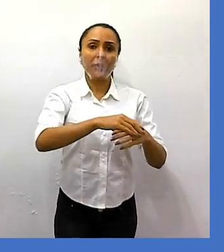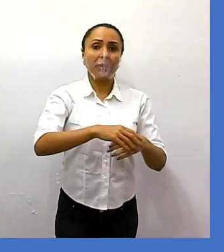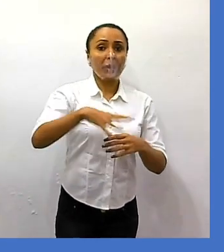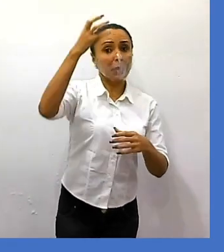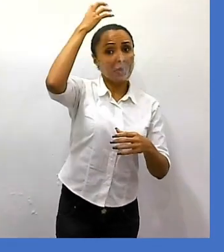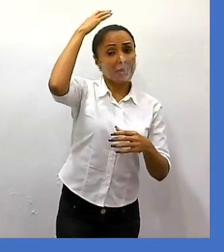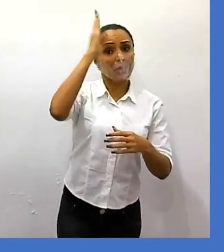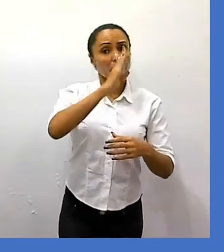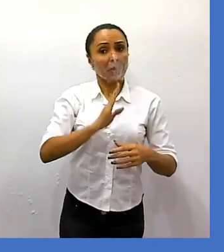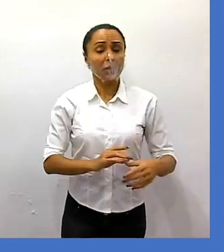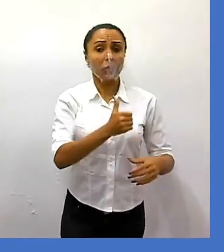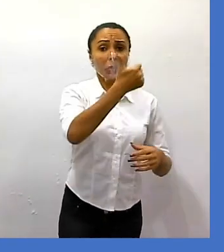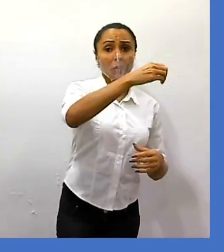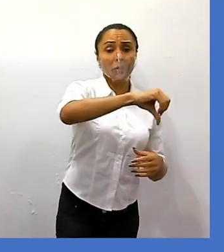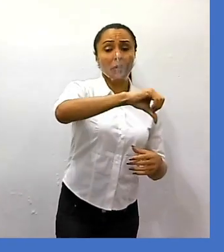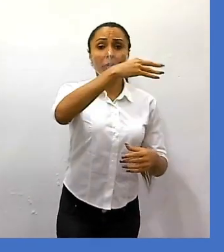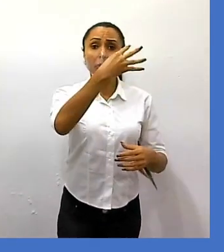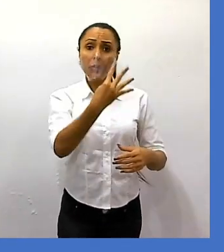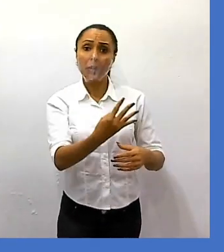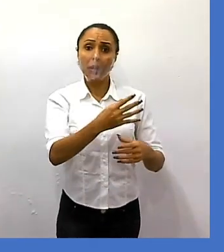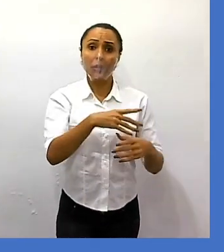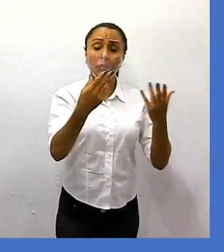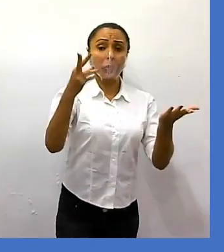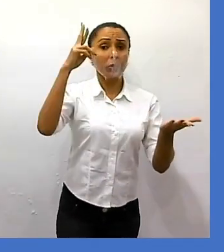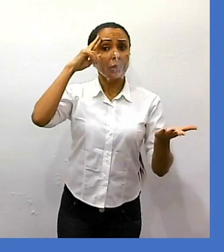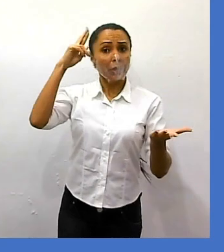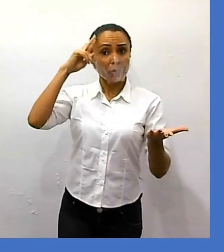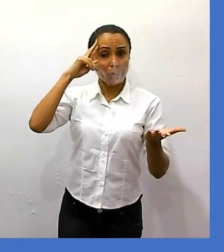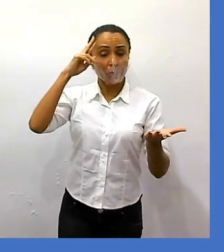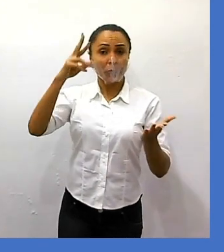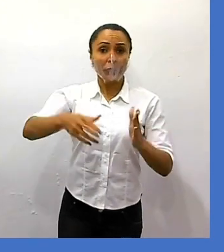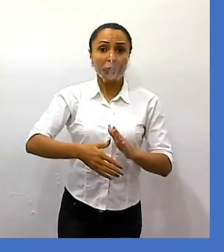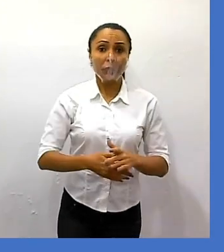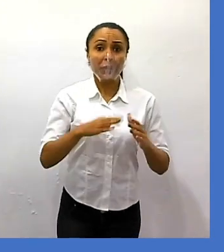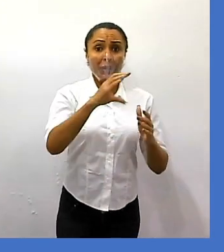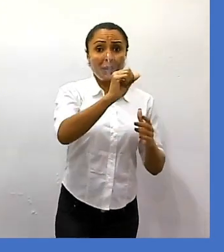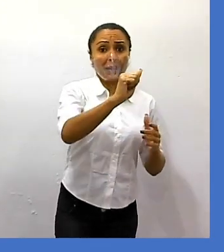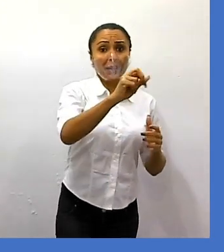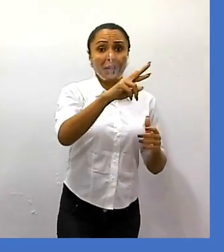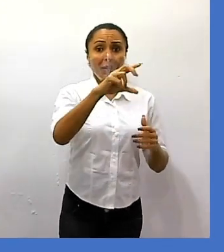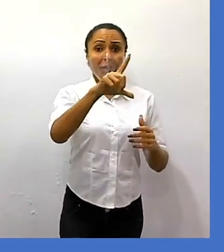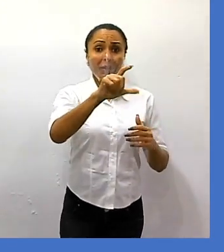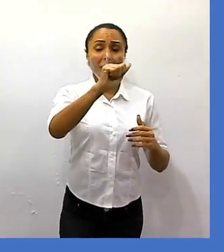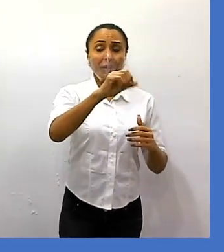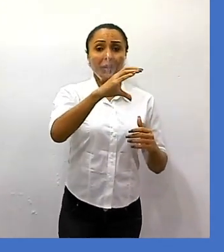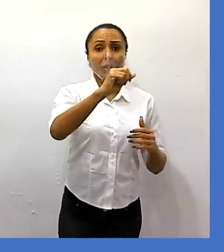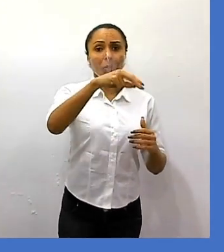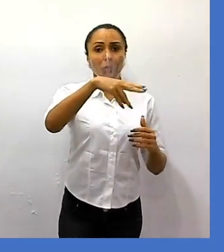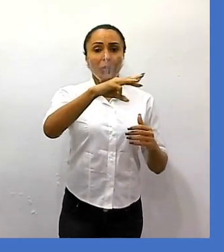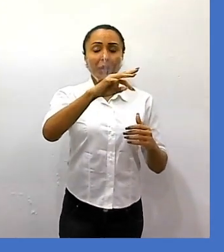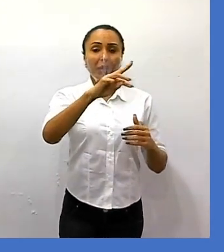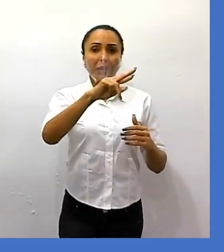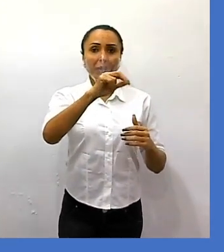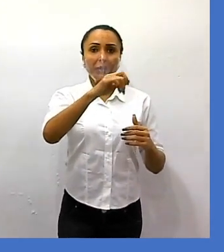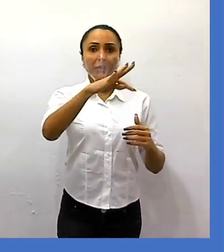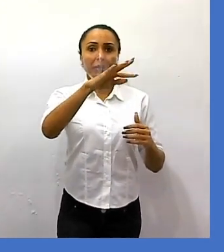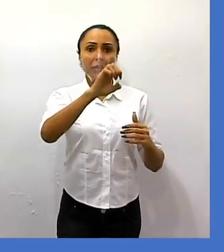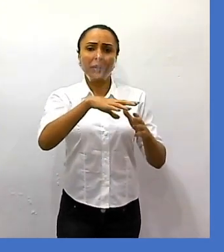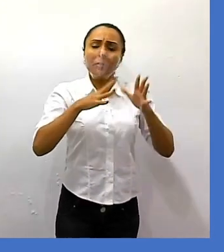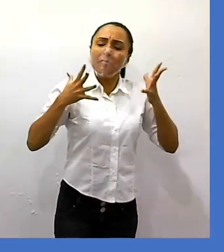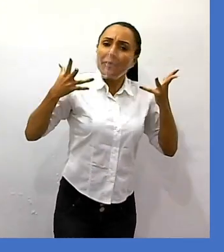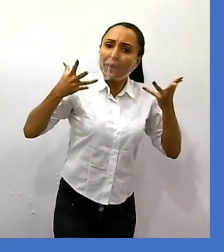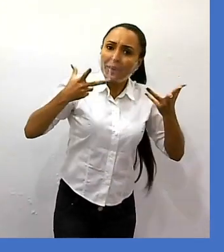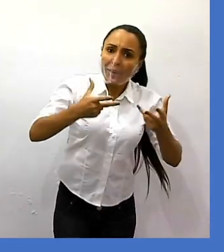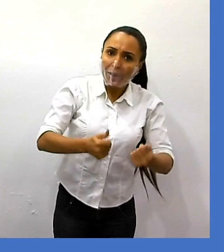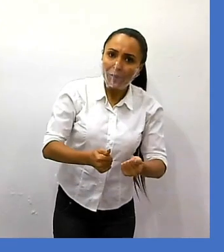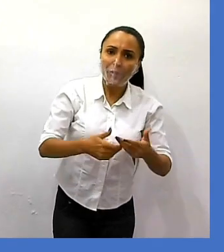em 1994, sob a direção da Carla Camurati, né? Era um filme maravilhoso, com a